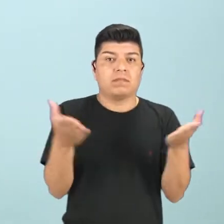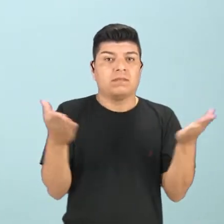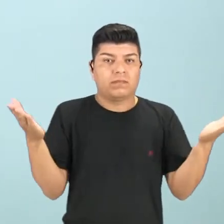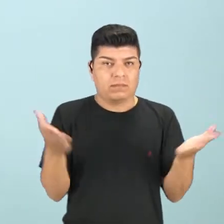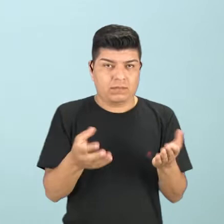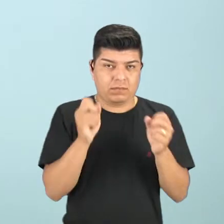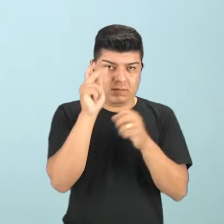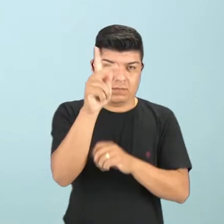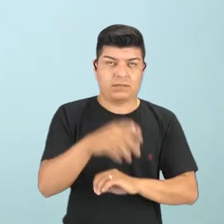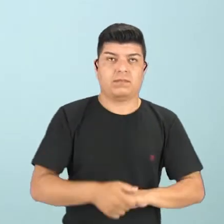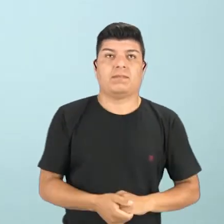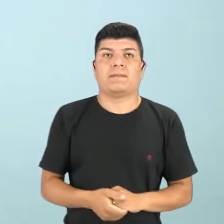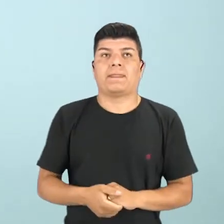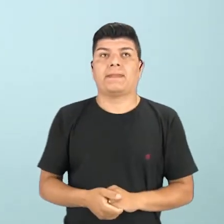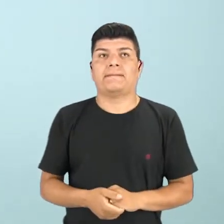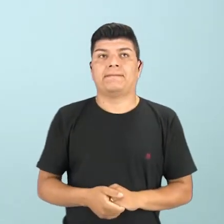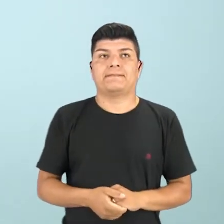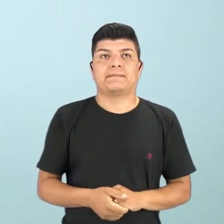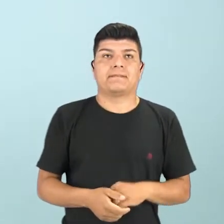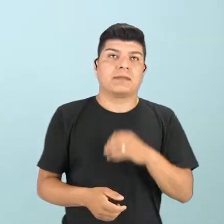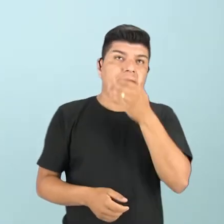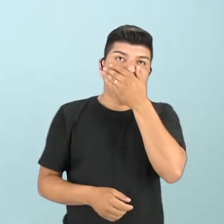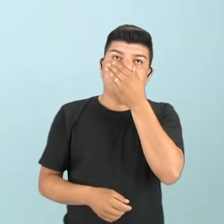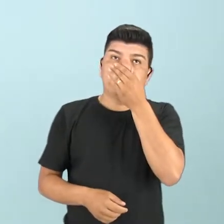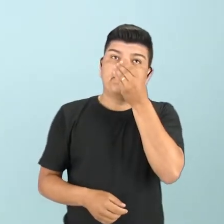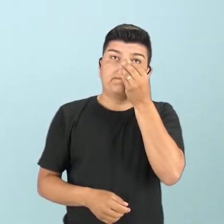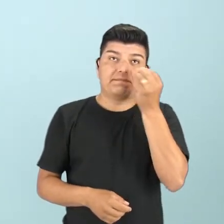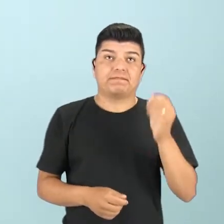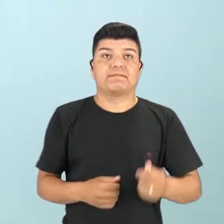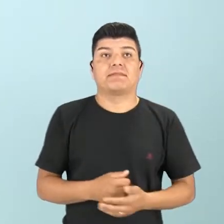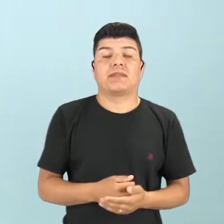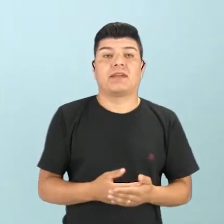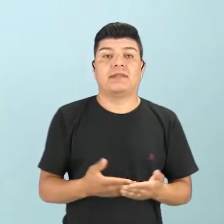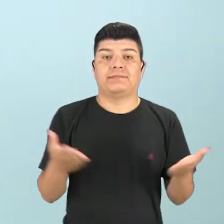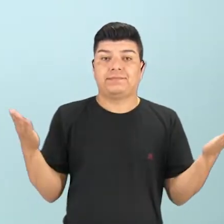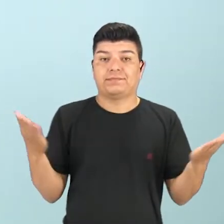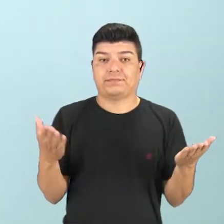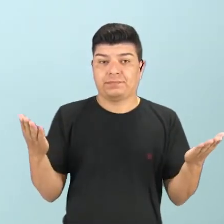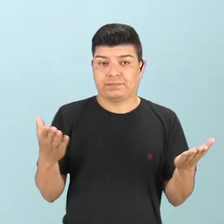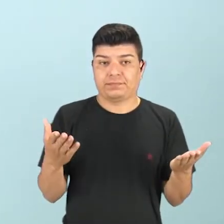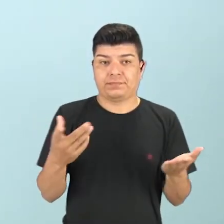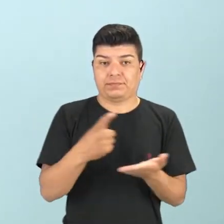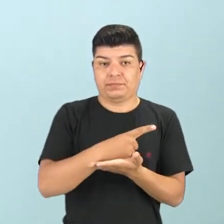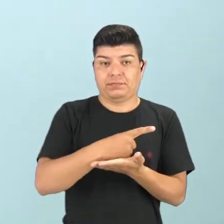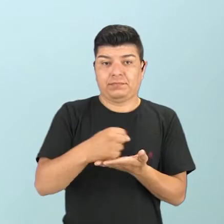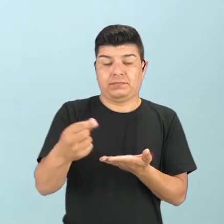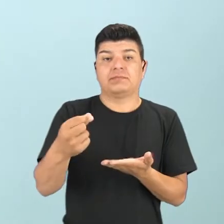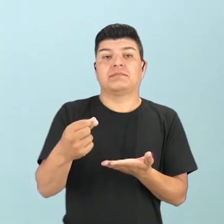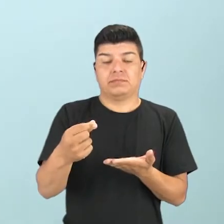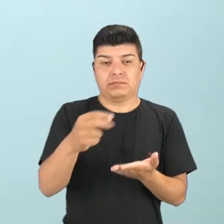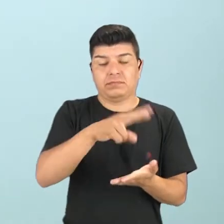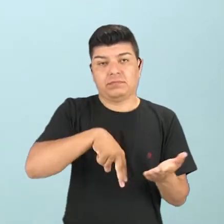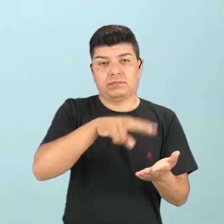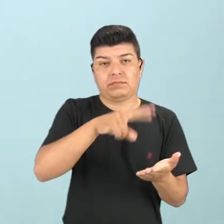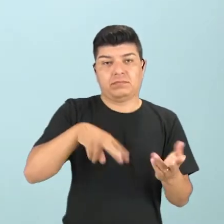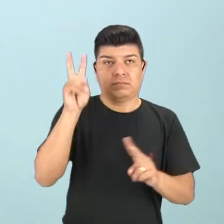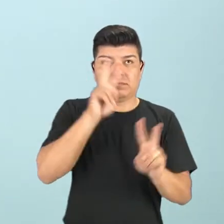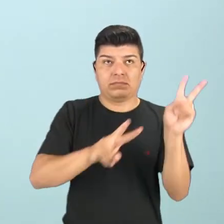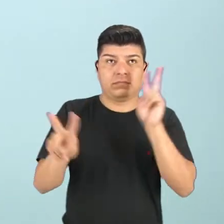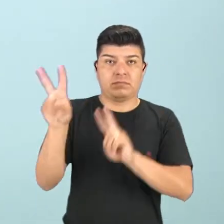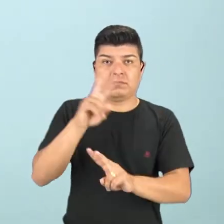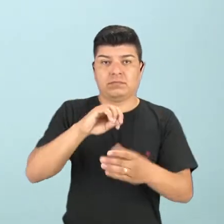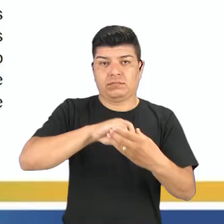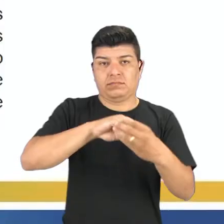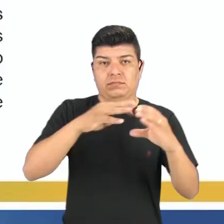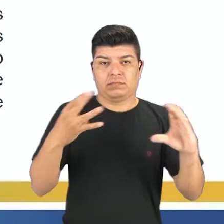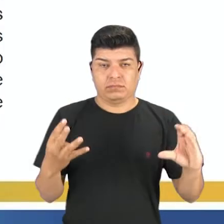atualidade, ok? E agora nós vamos ler um artigo para a gente poder visualizar aí um pouco dessas